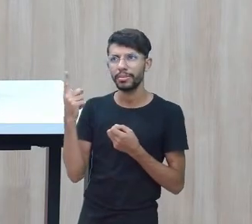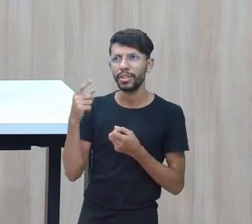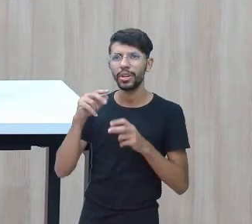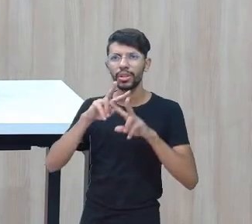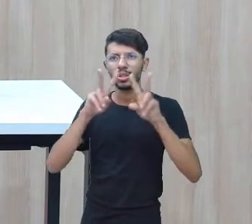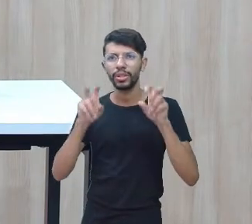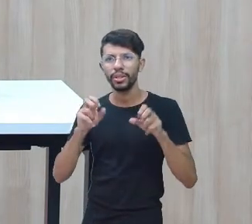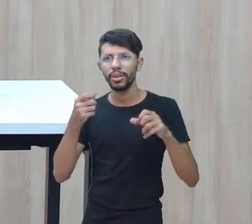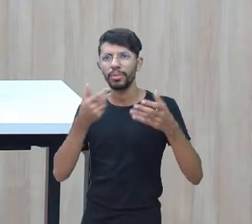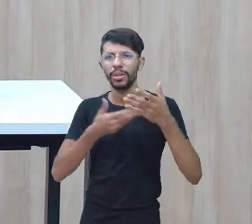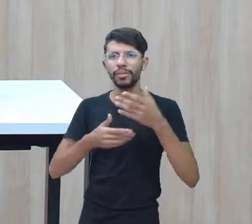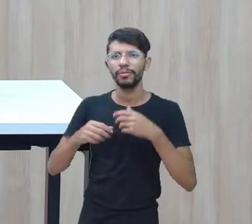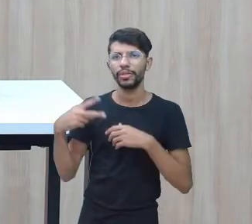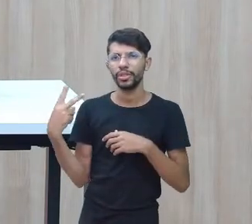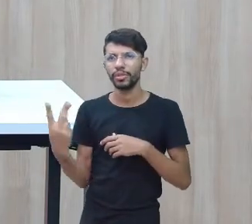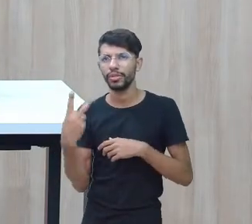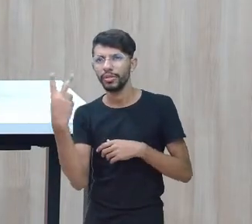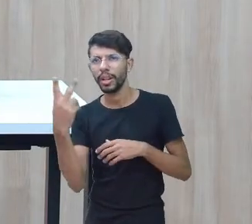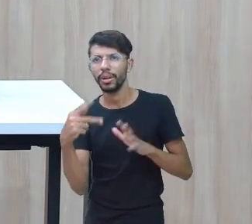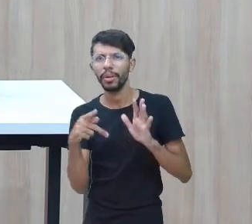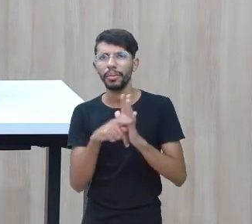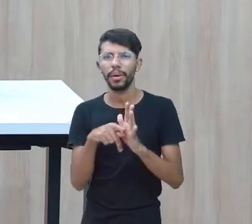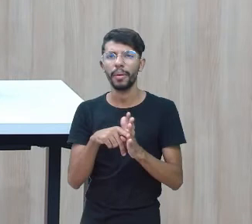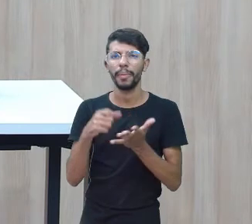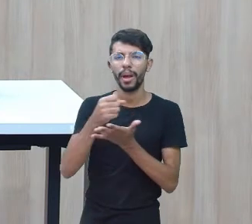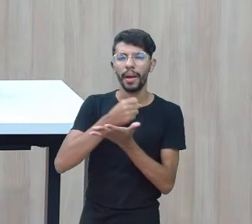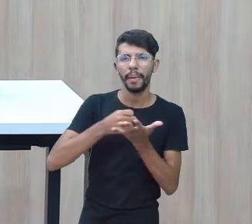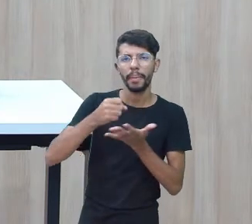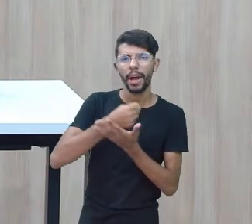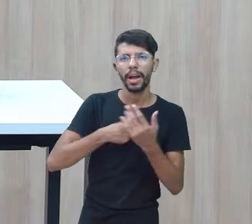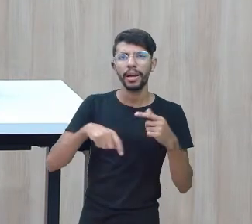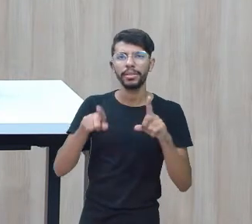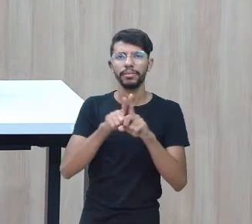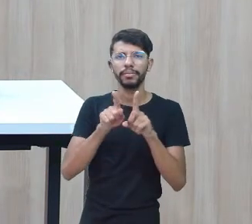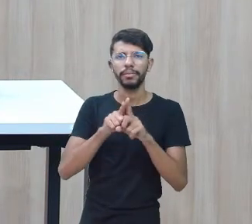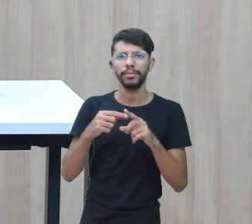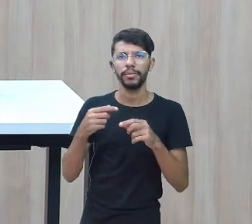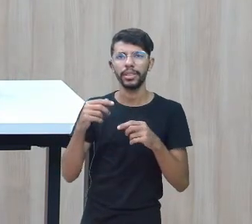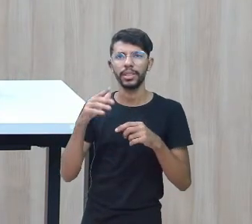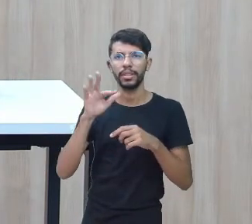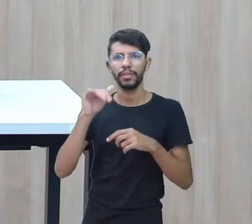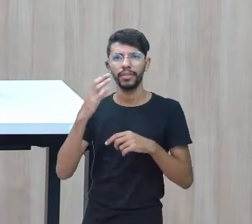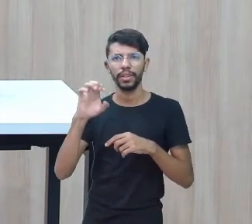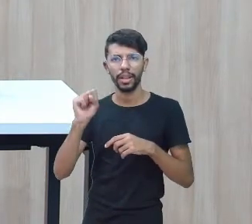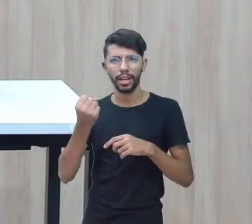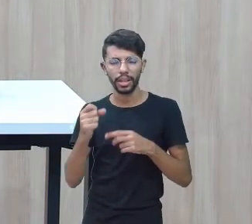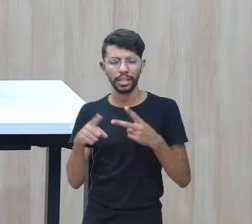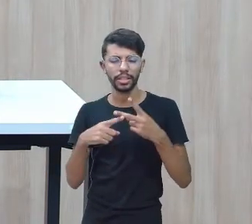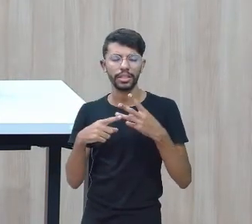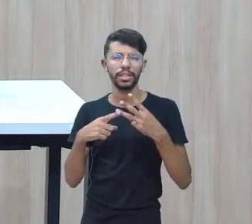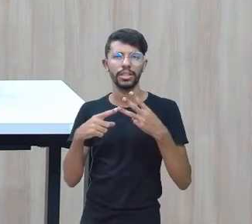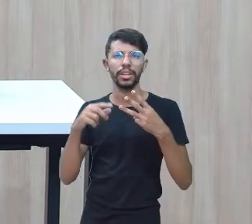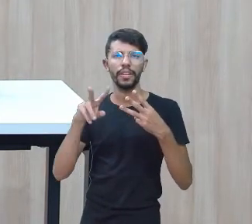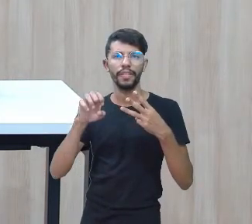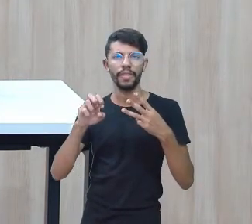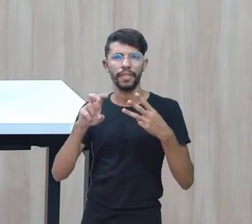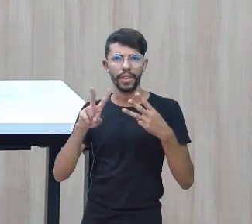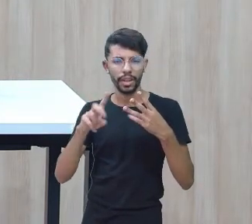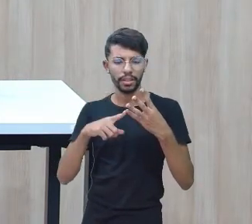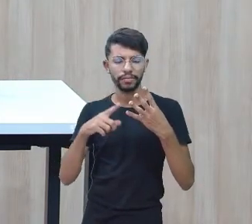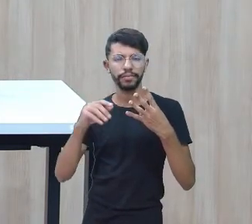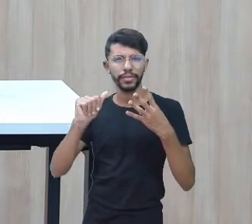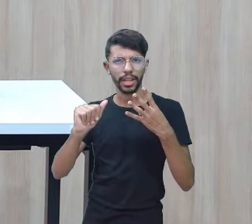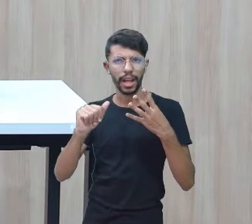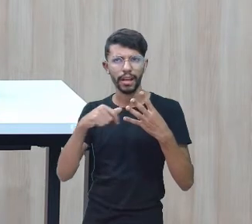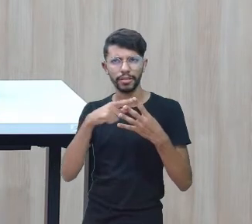os valores do lado da base, as faces, os vértices e as arestas desse prisma? Vamos ver